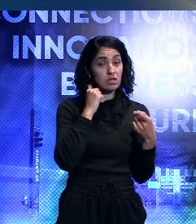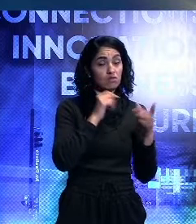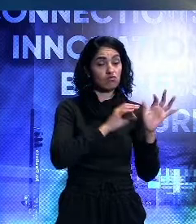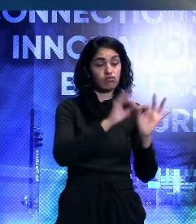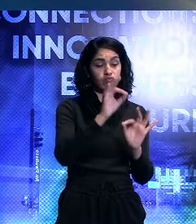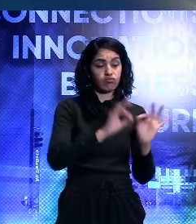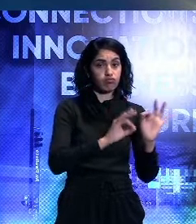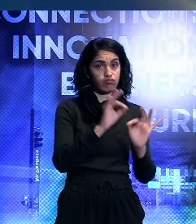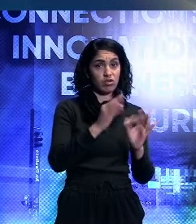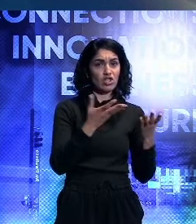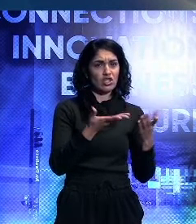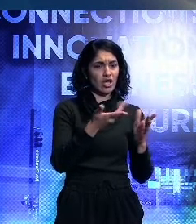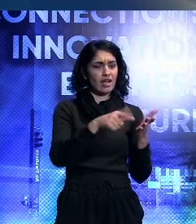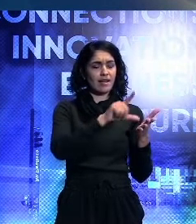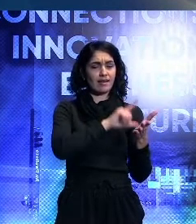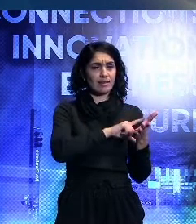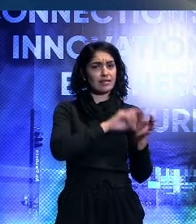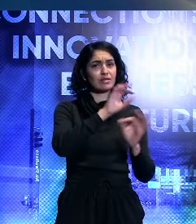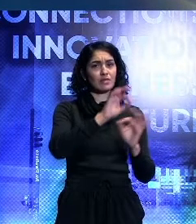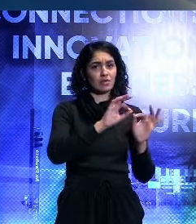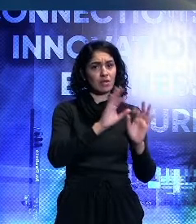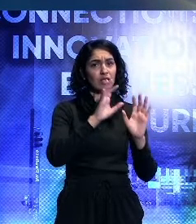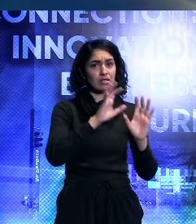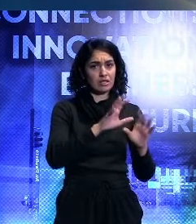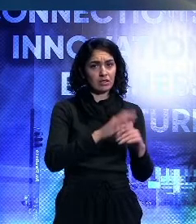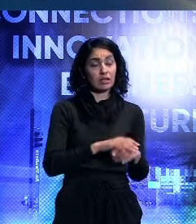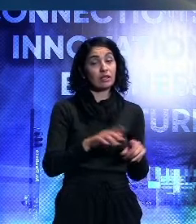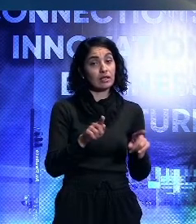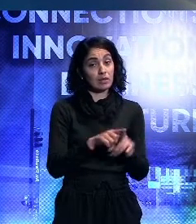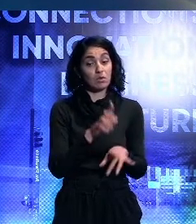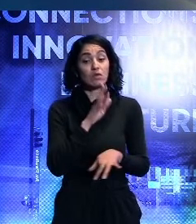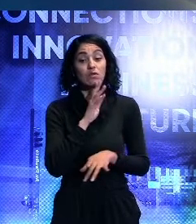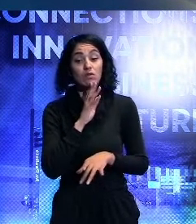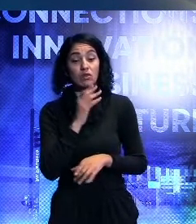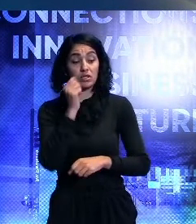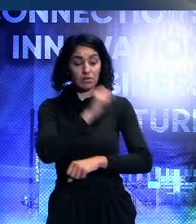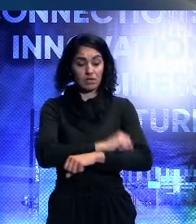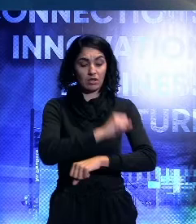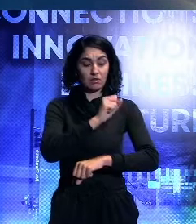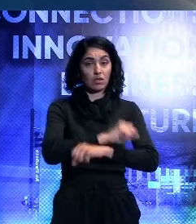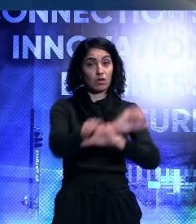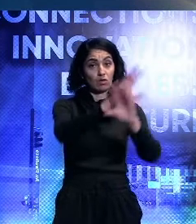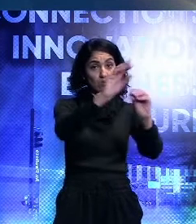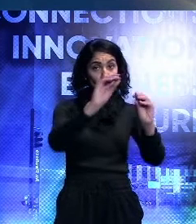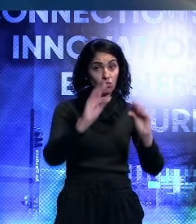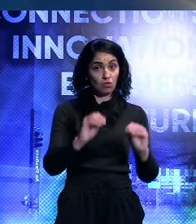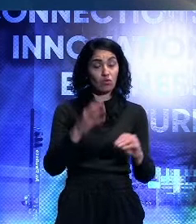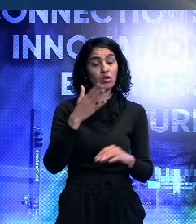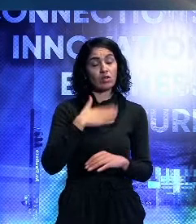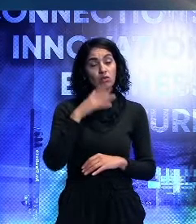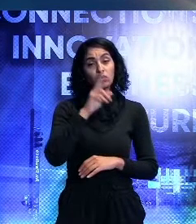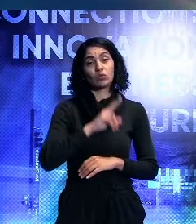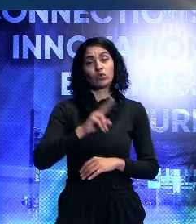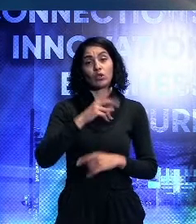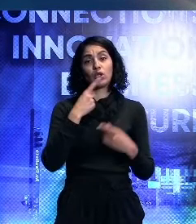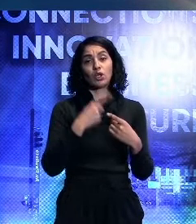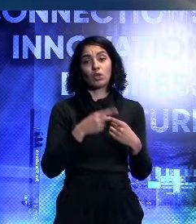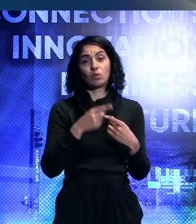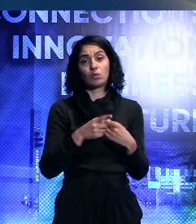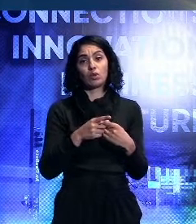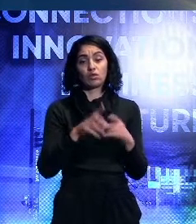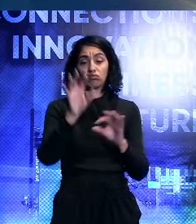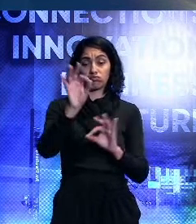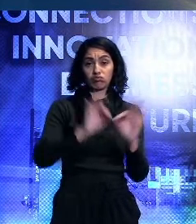assim, e 2, eu tenho conhecimento da plataforma de nuvem que eu estou utilizando. Por quê? Porque eu projetei a minha aplicação para funcionar